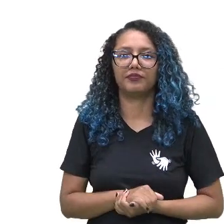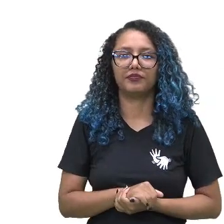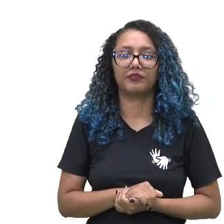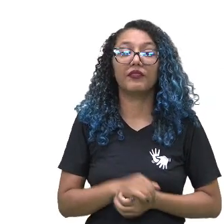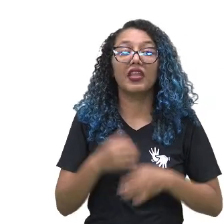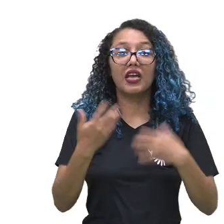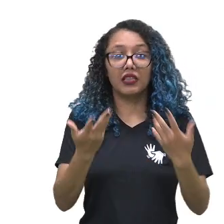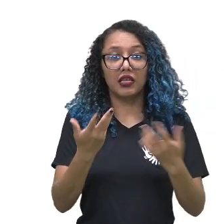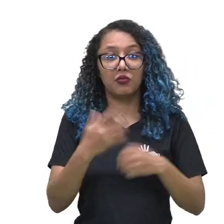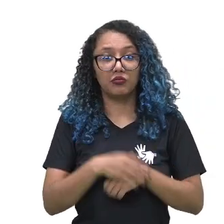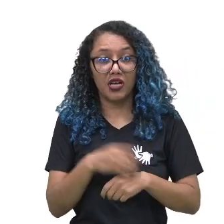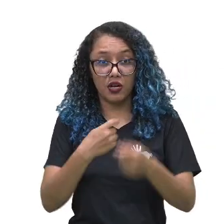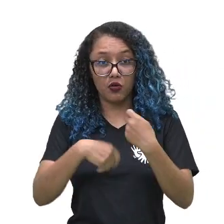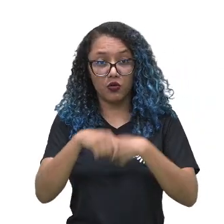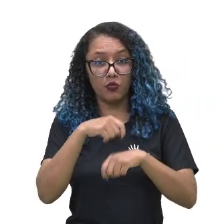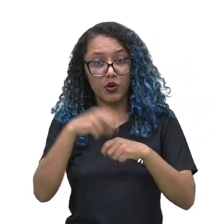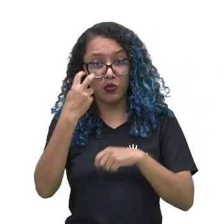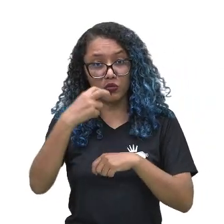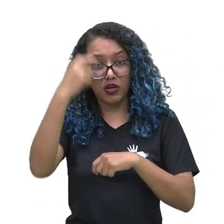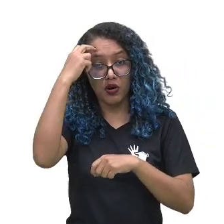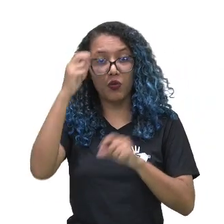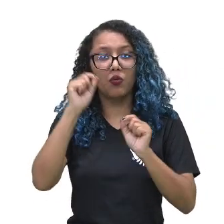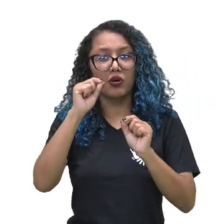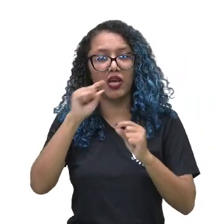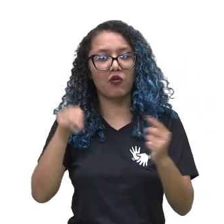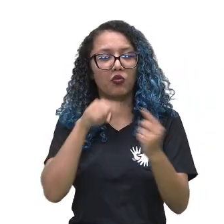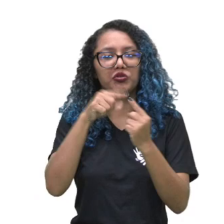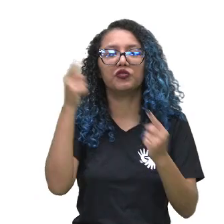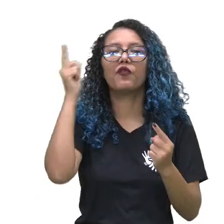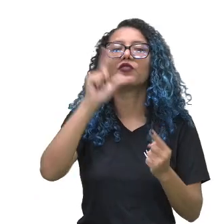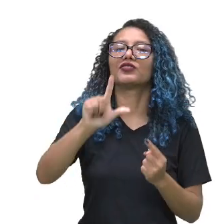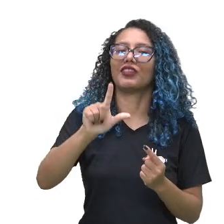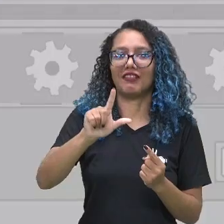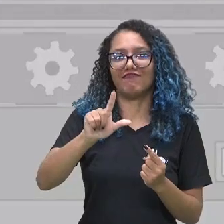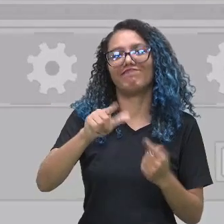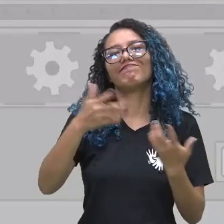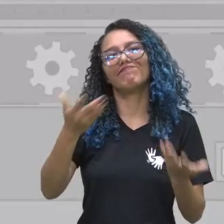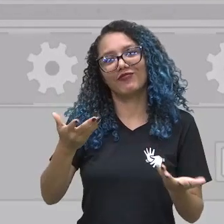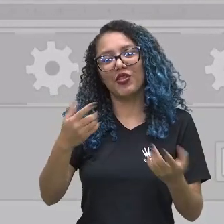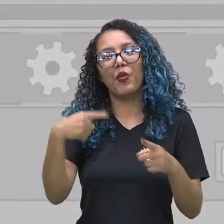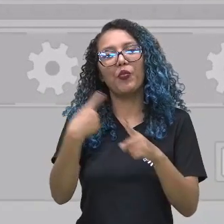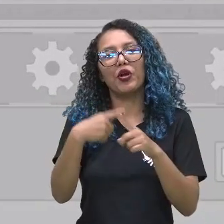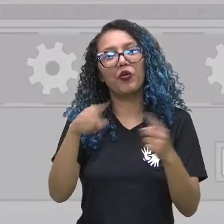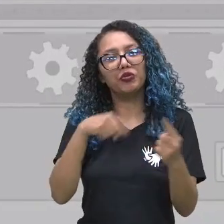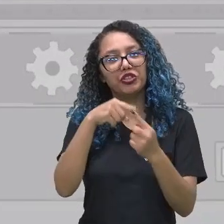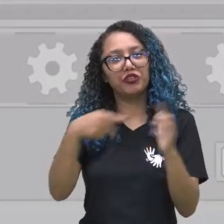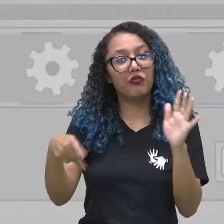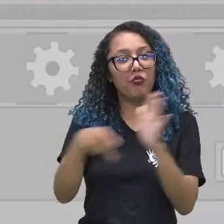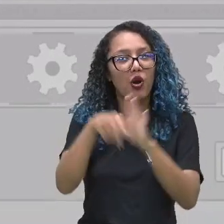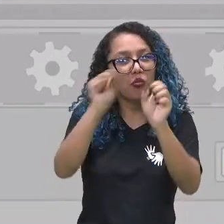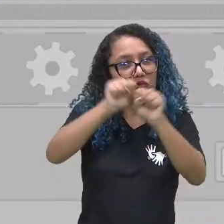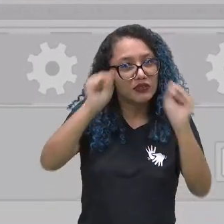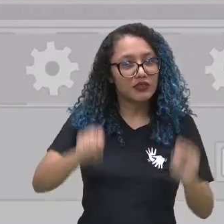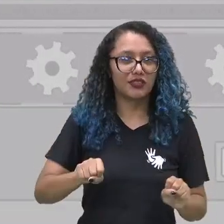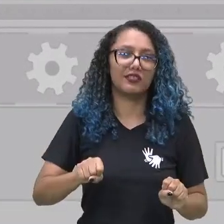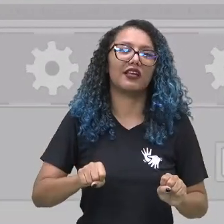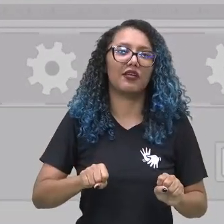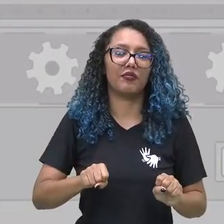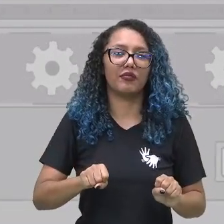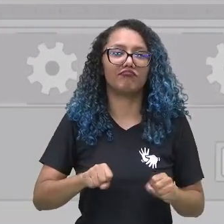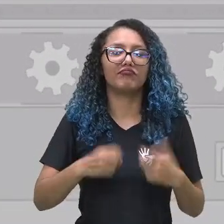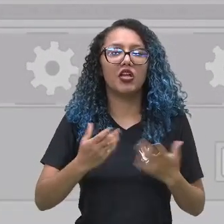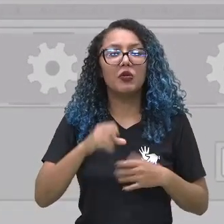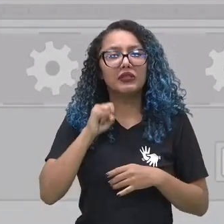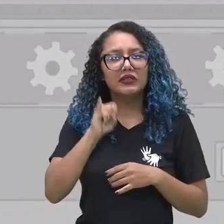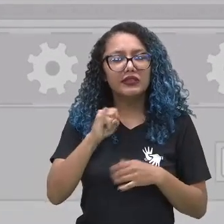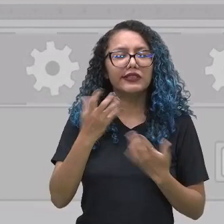cumpre o objetivo que o sistema espera dela. Então, se a gente vive dessa maneira e você